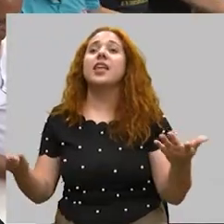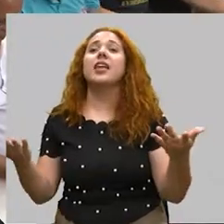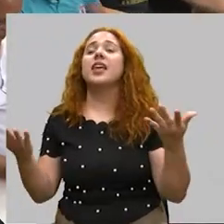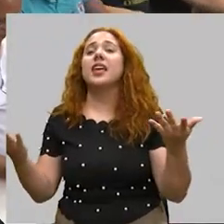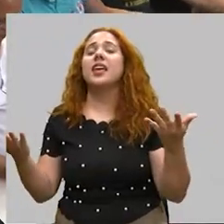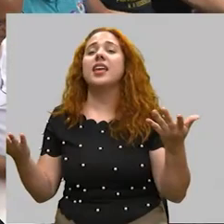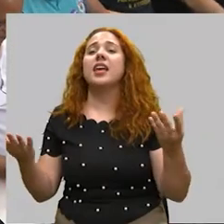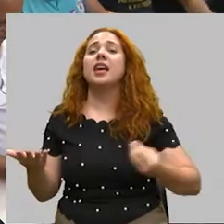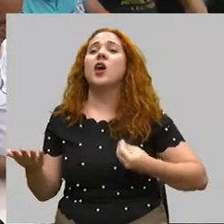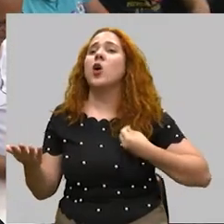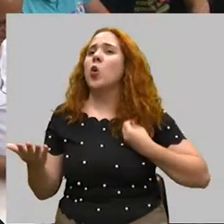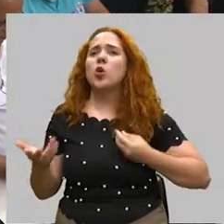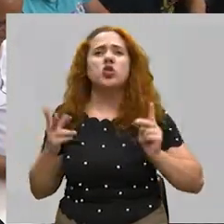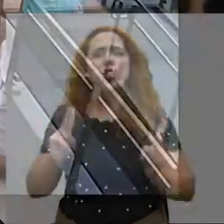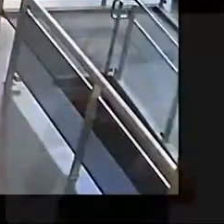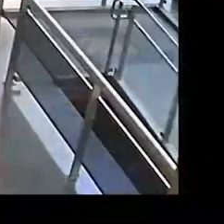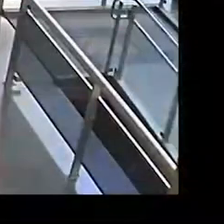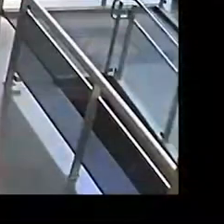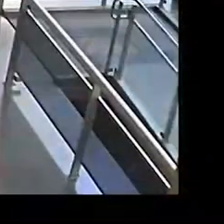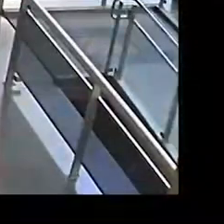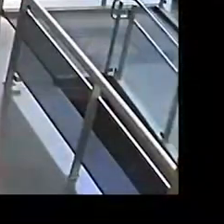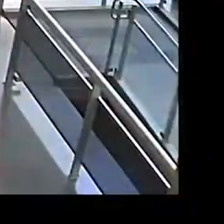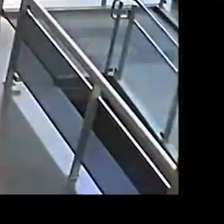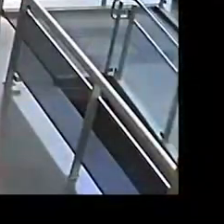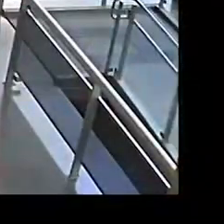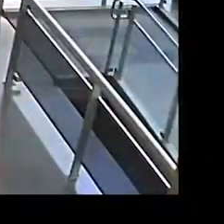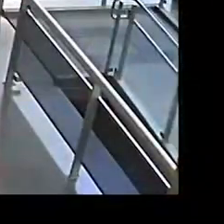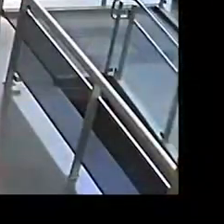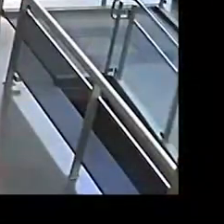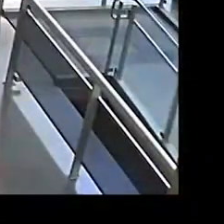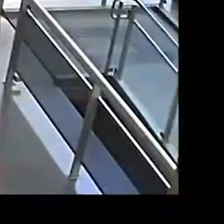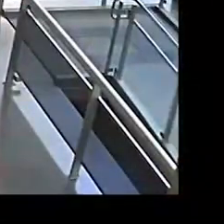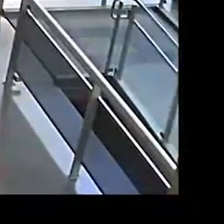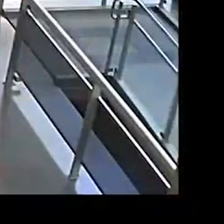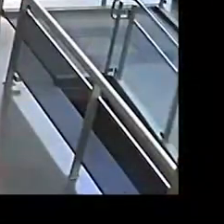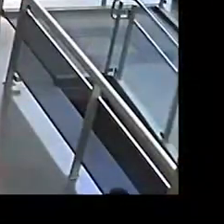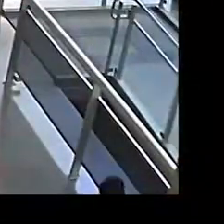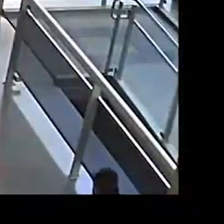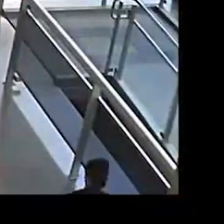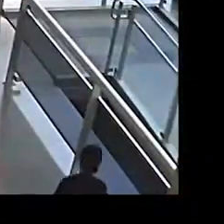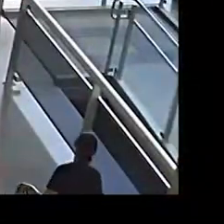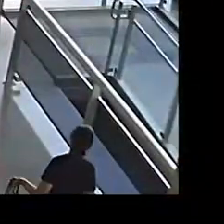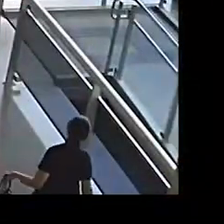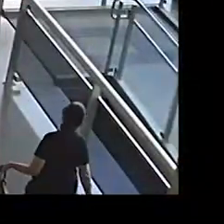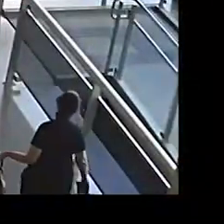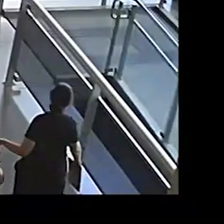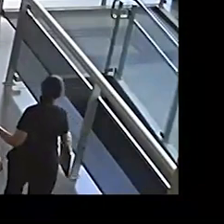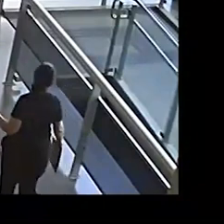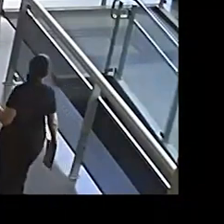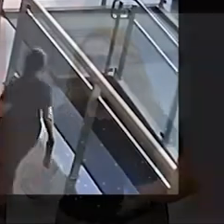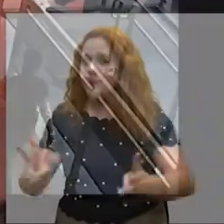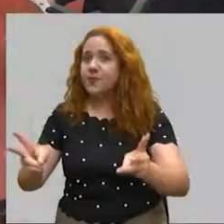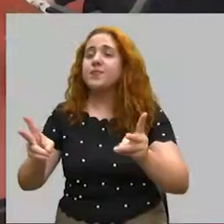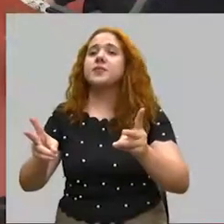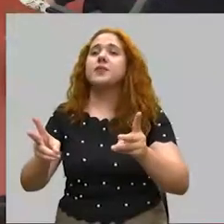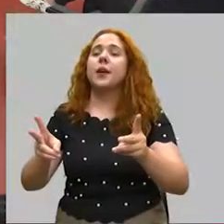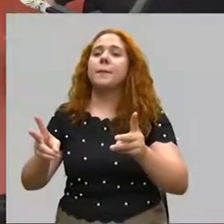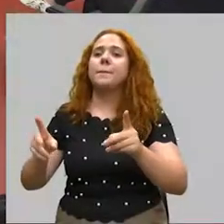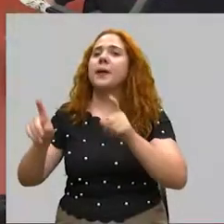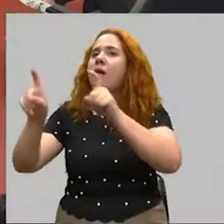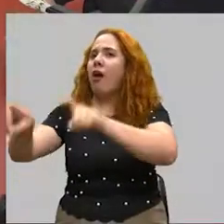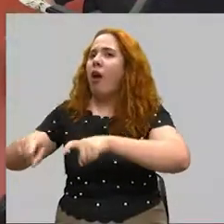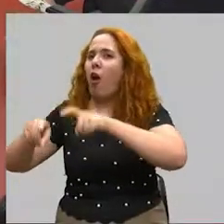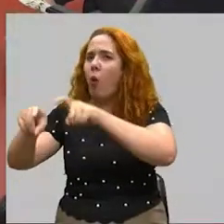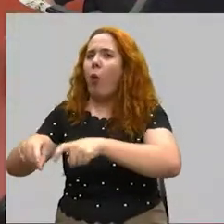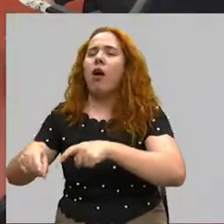UCS da central Pastoral da terra AC CPT viva a luta pela agroecologia e